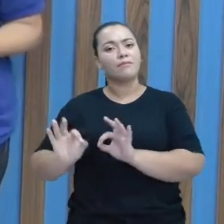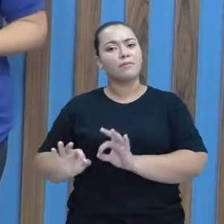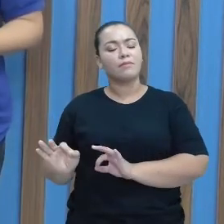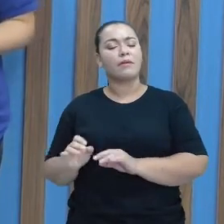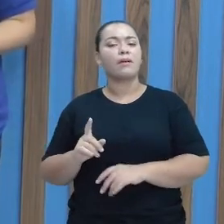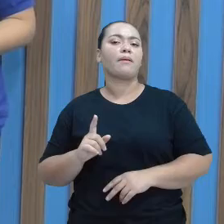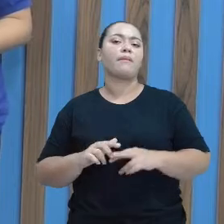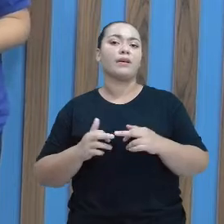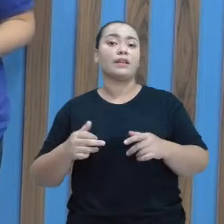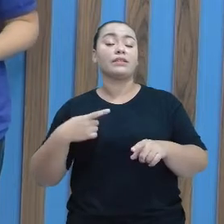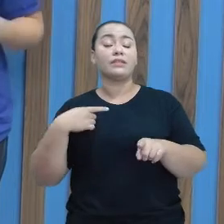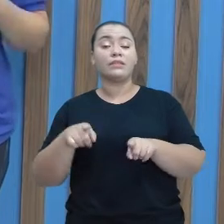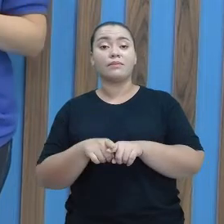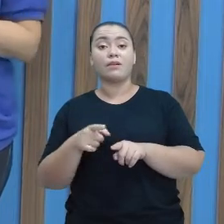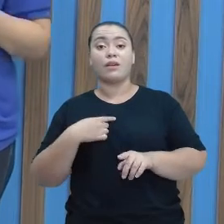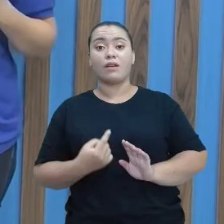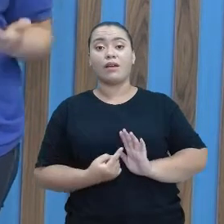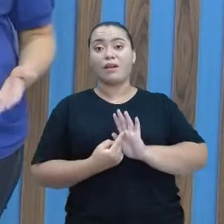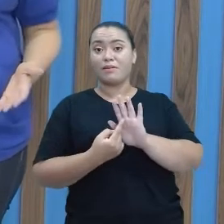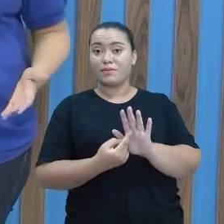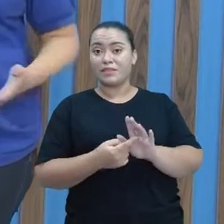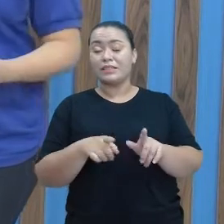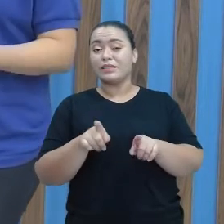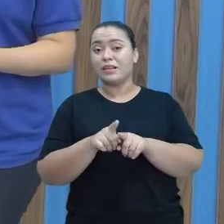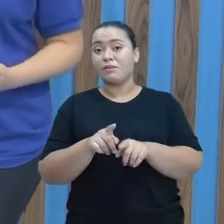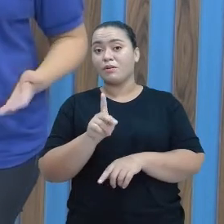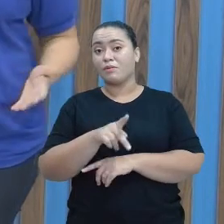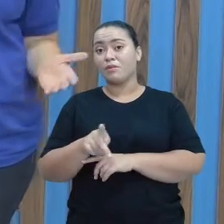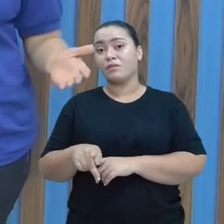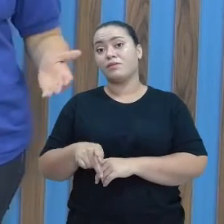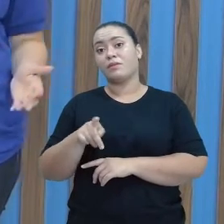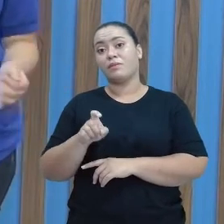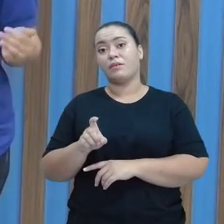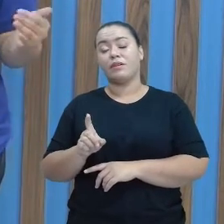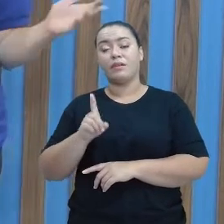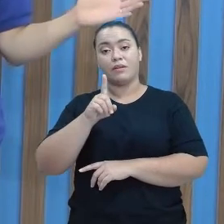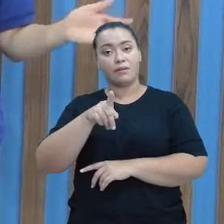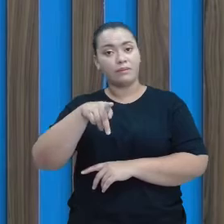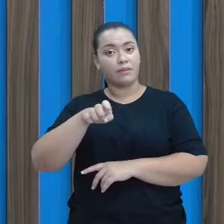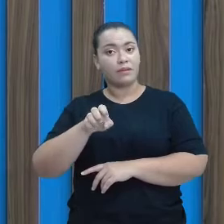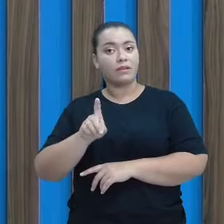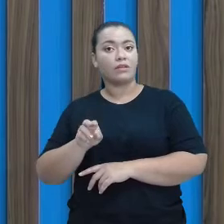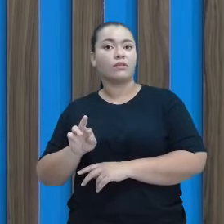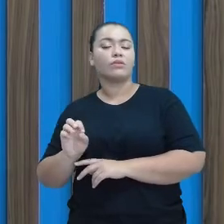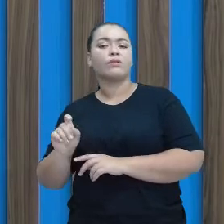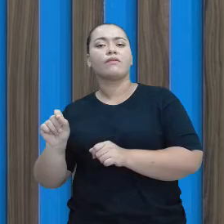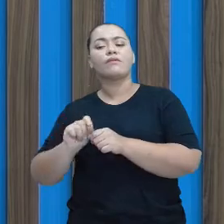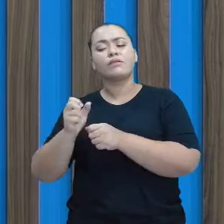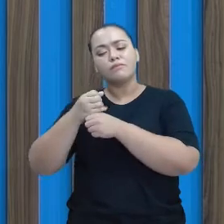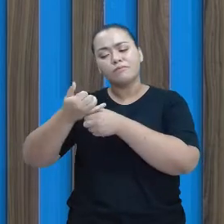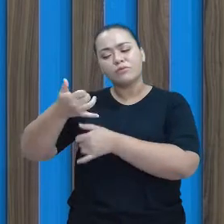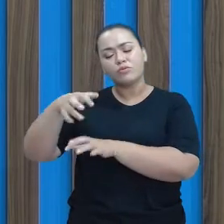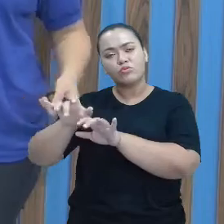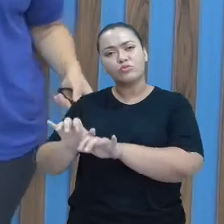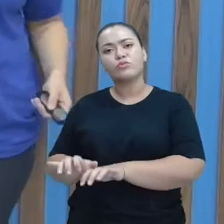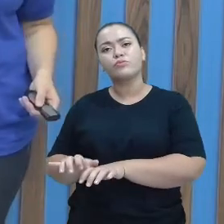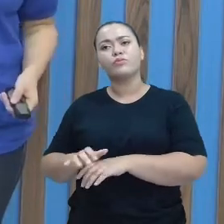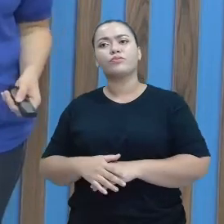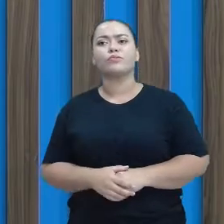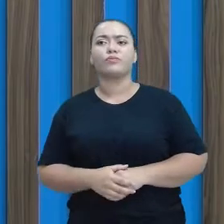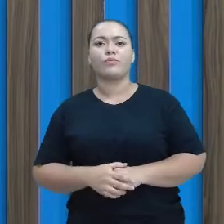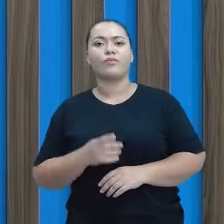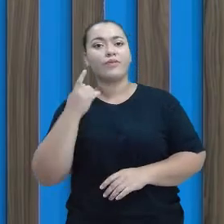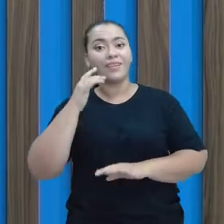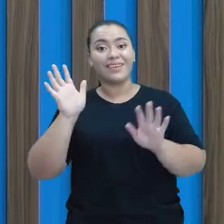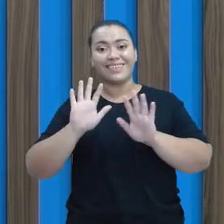Eu na apresentação da aula e o professor Pedro, a equipe toda de matemática aqui reunida para fazer a interação da gente aqui no chat. Olha aí, professor Pedro,